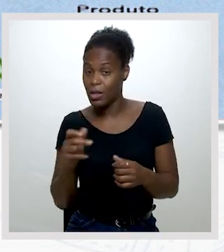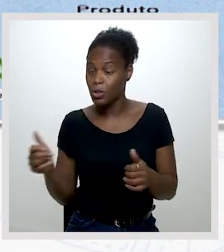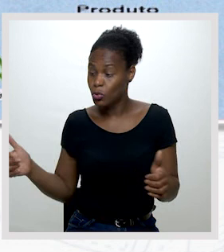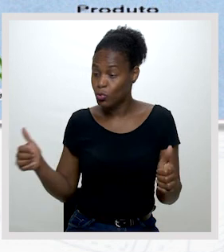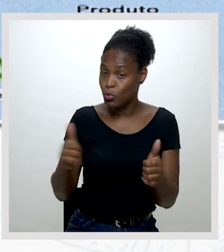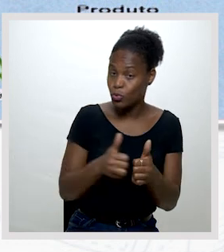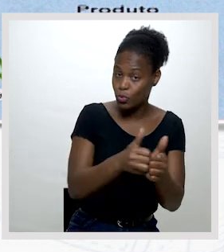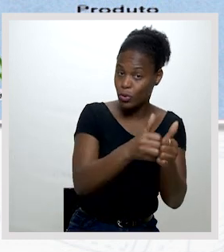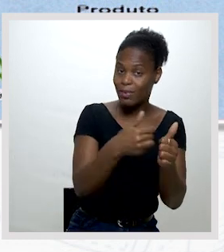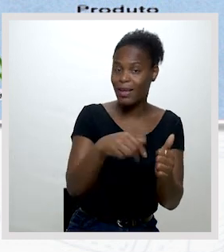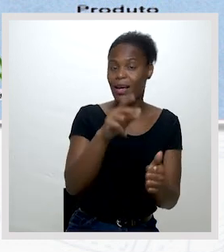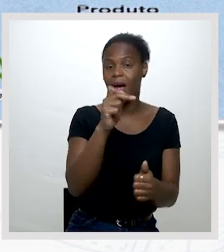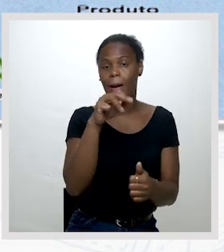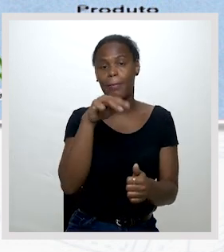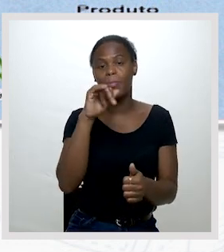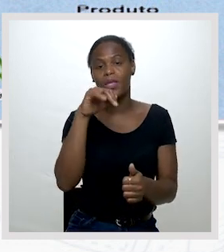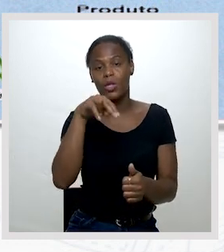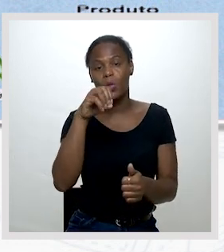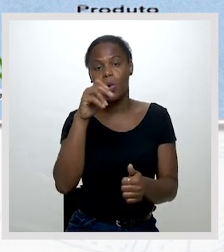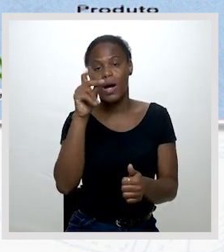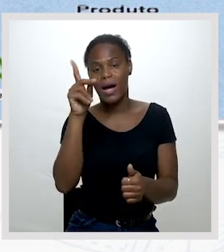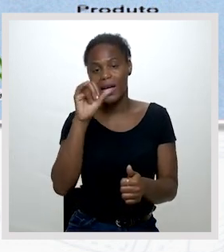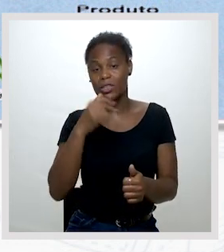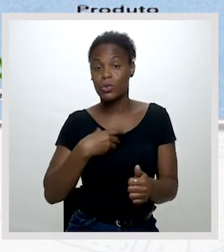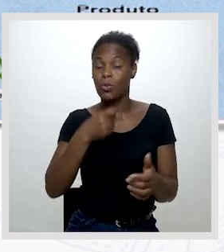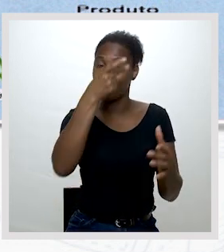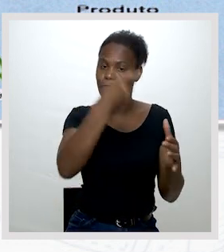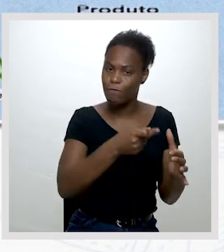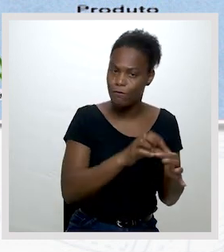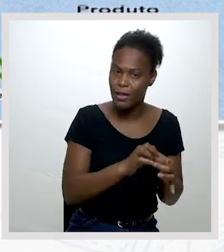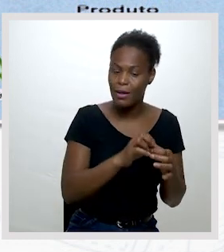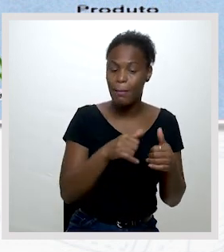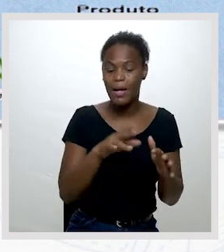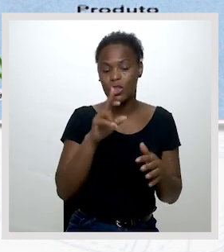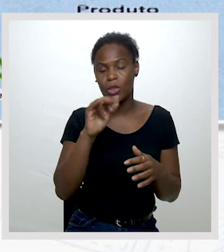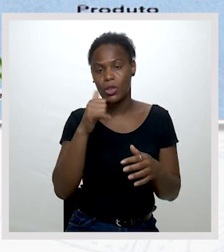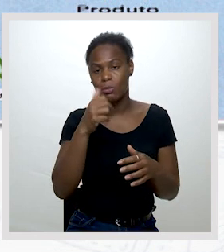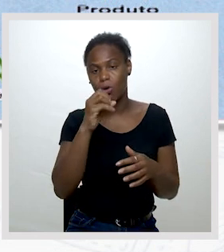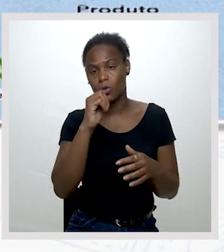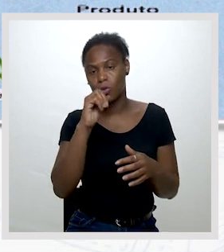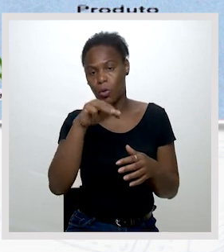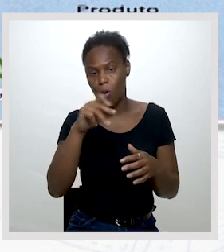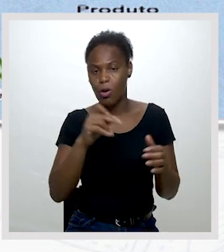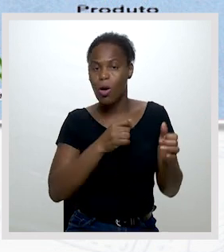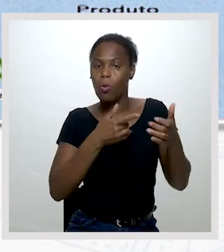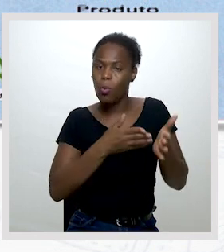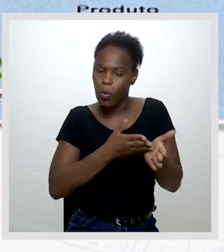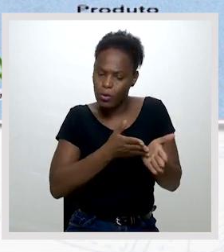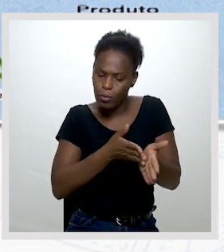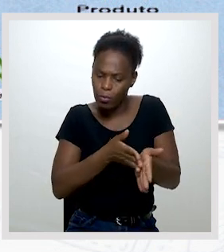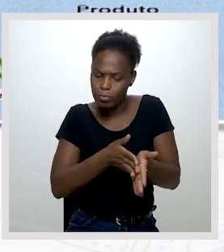e traz consigo o aminoácido e fixa-se. No entanto, o ribossoma continua a deslizar sobre a cadeia,